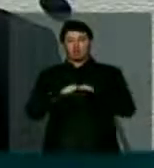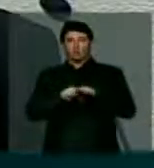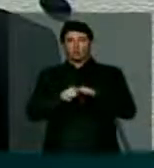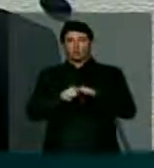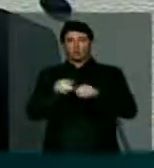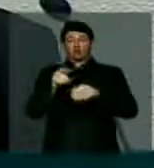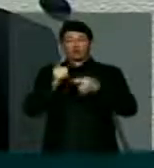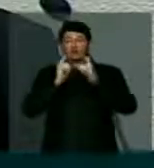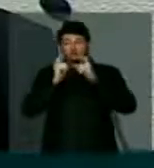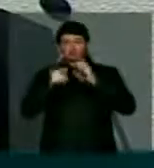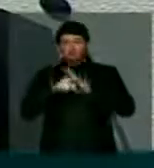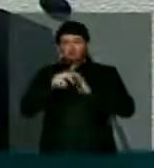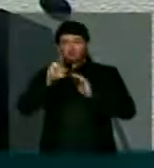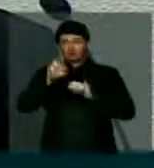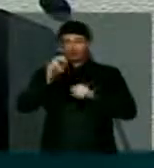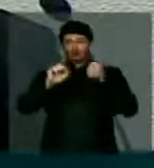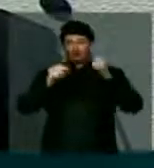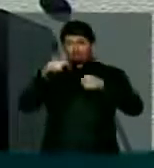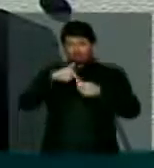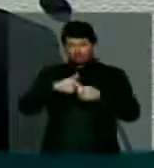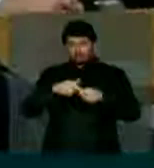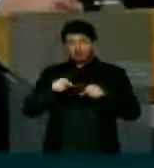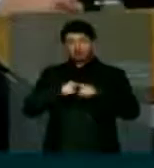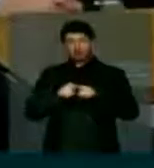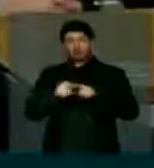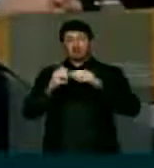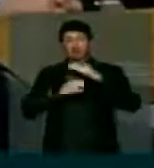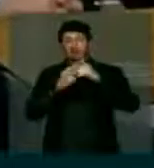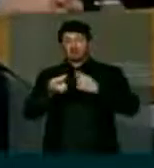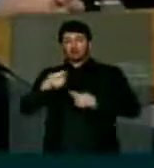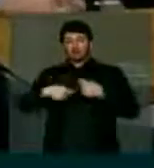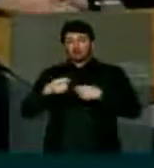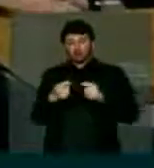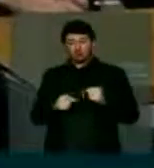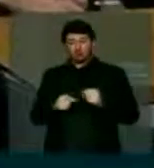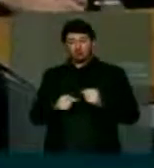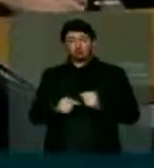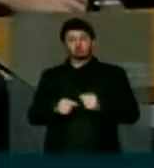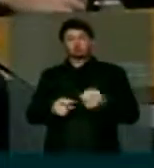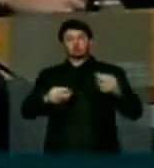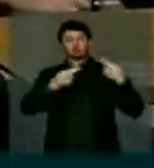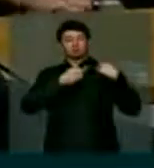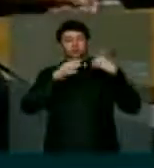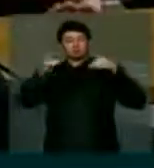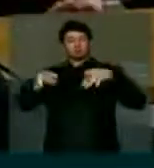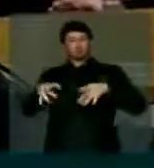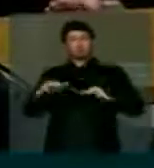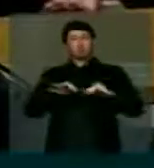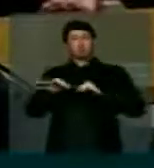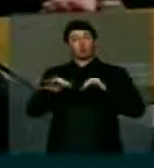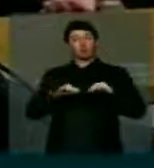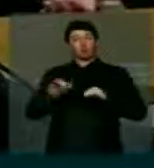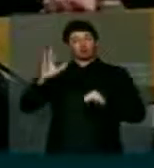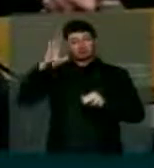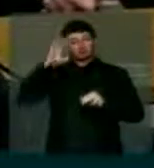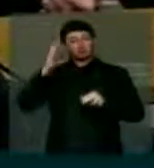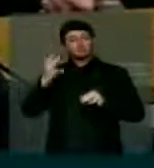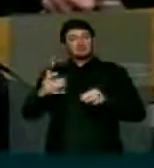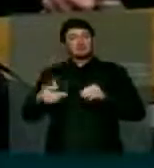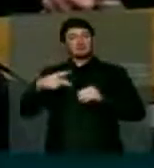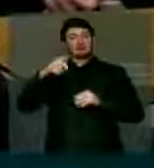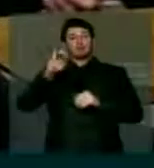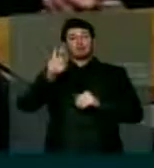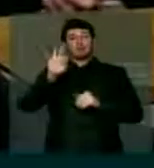na governança da refinaria e na companhia de trading, abdicando da prerrogativa do controle decisório